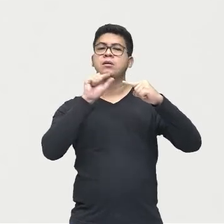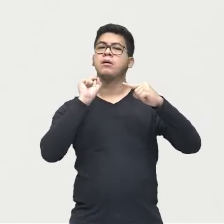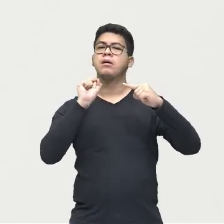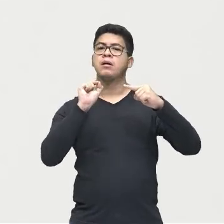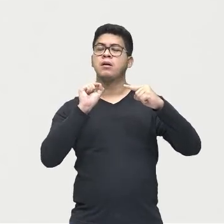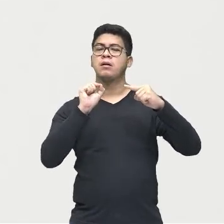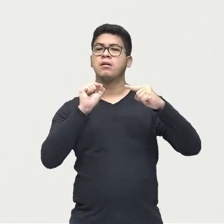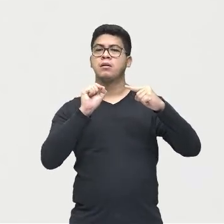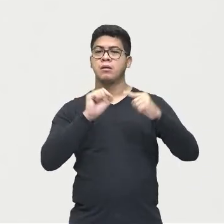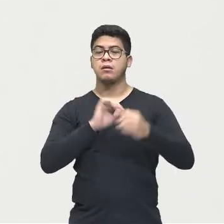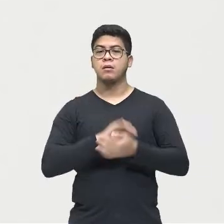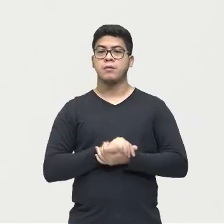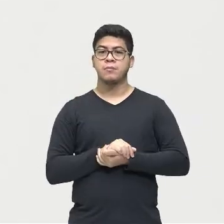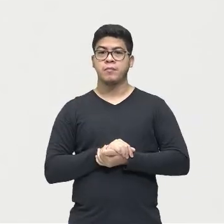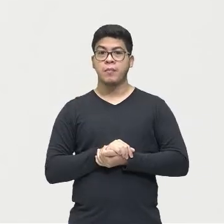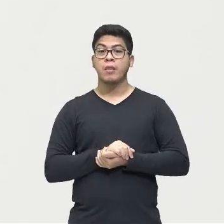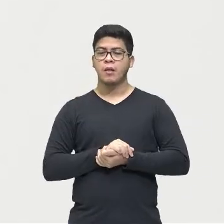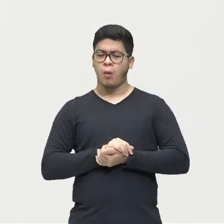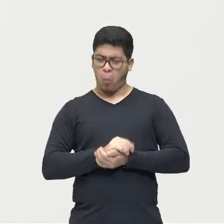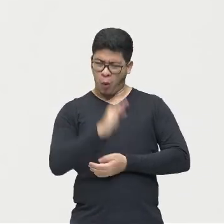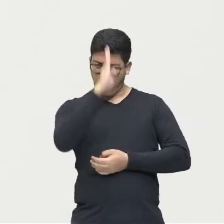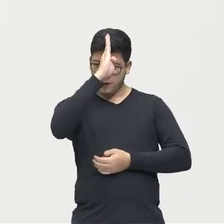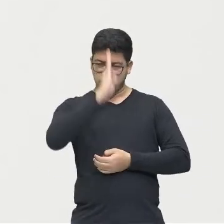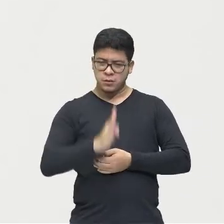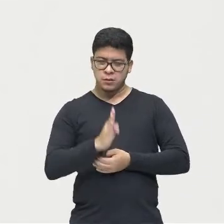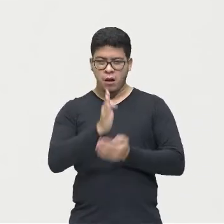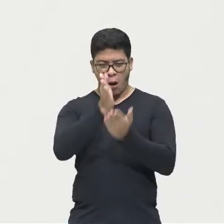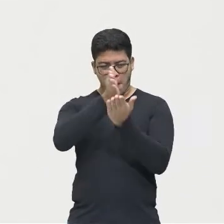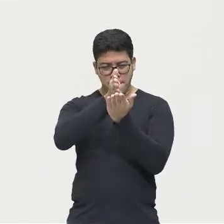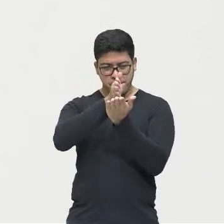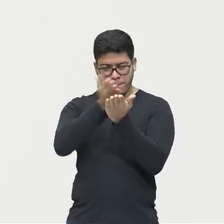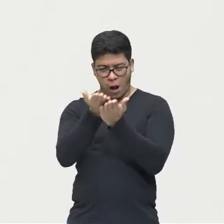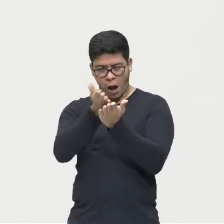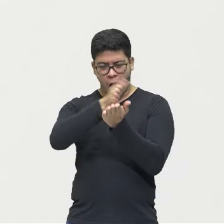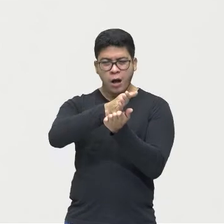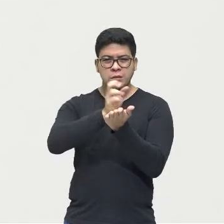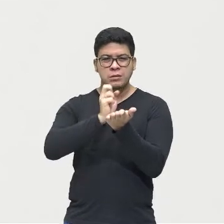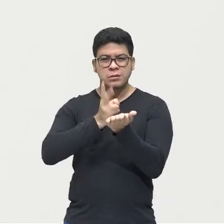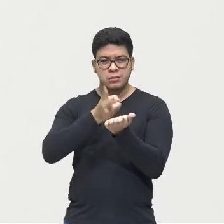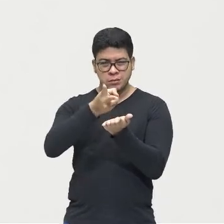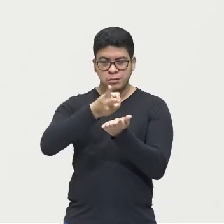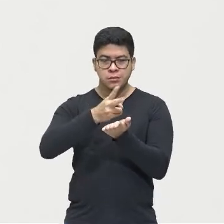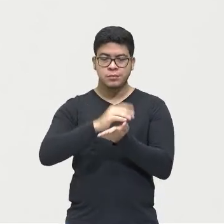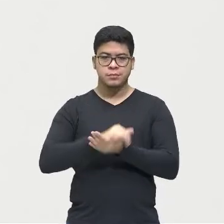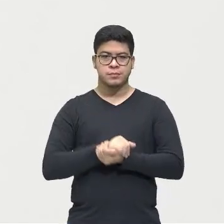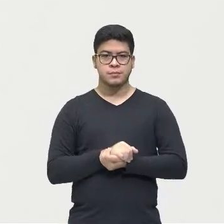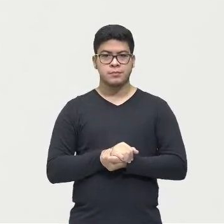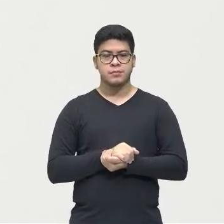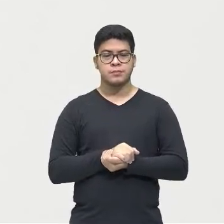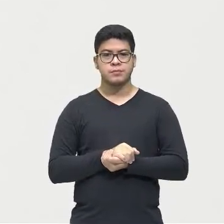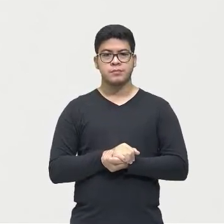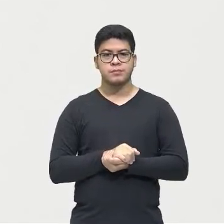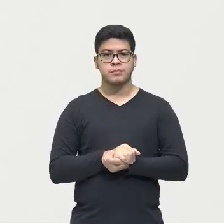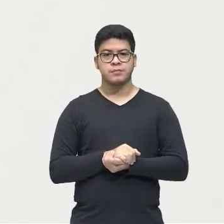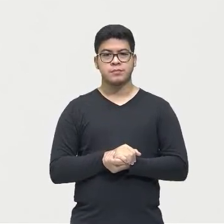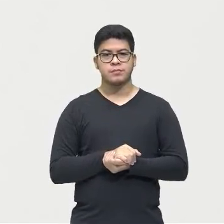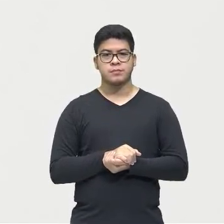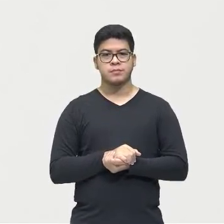Ou seja, estão dividindo bem ao meio. Que também vão ser ortogonais entre si.